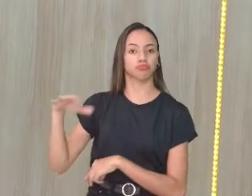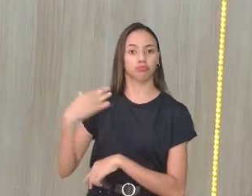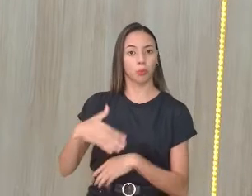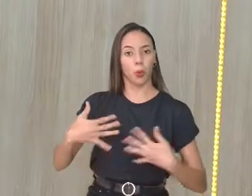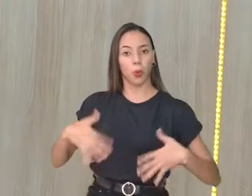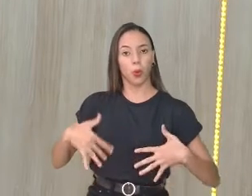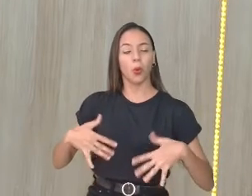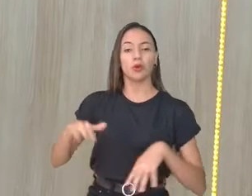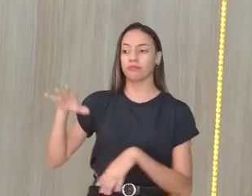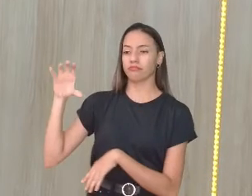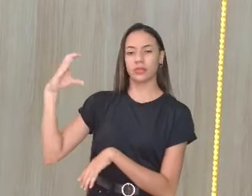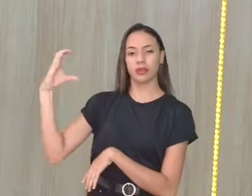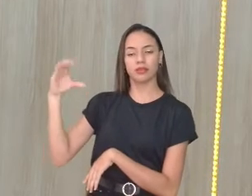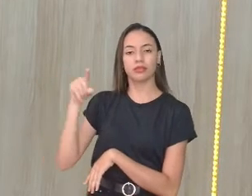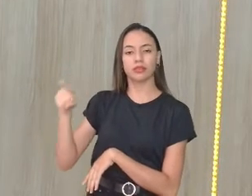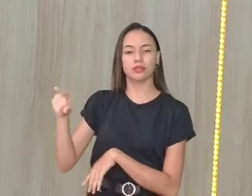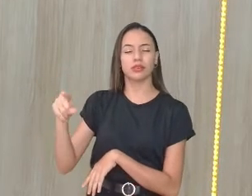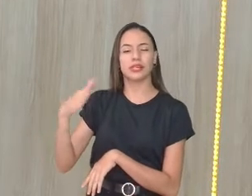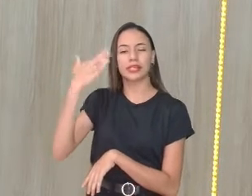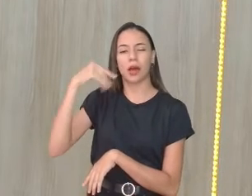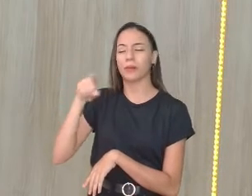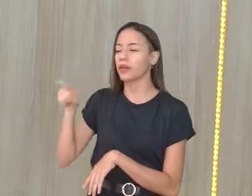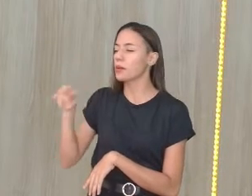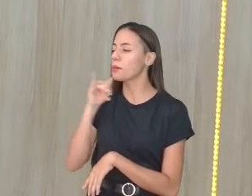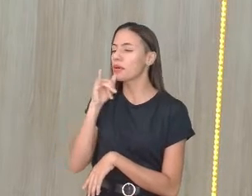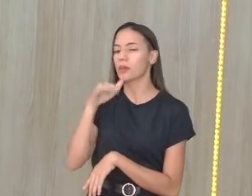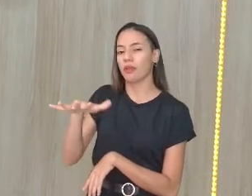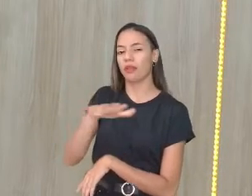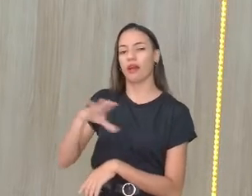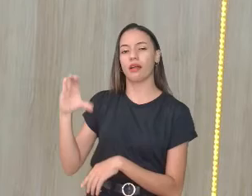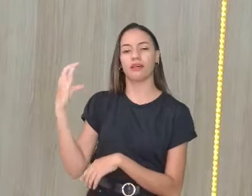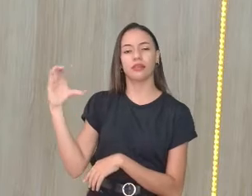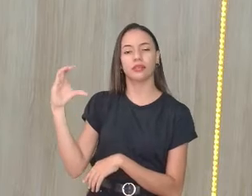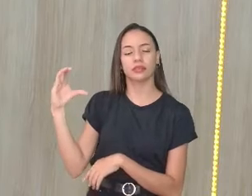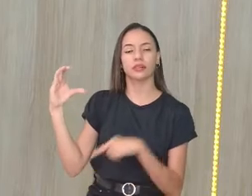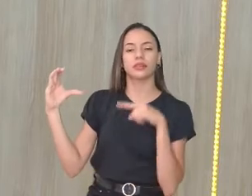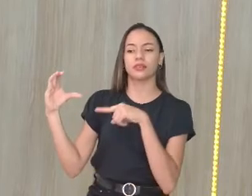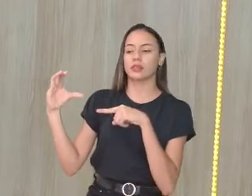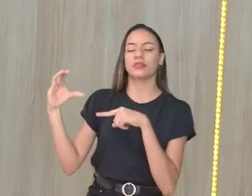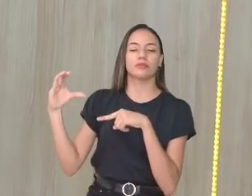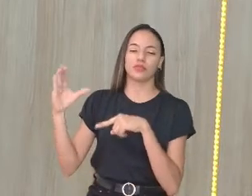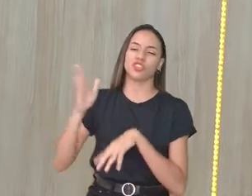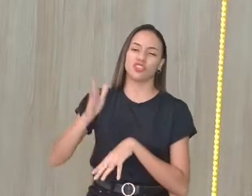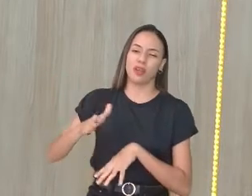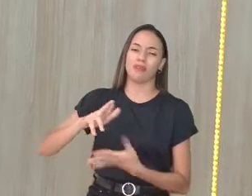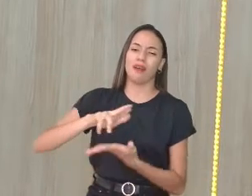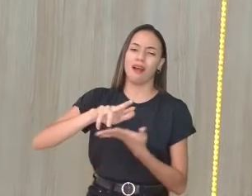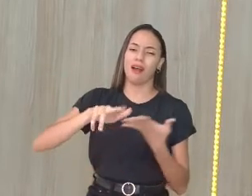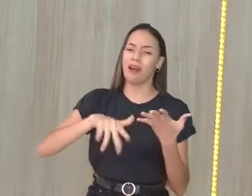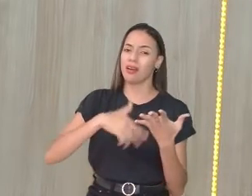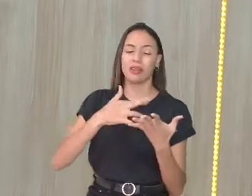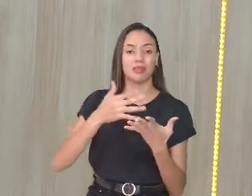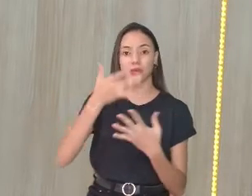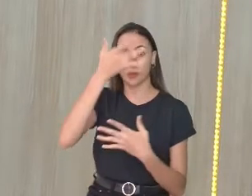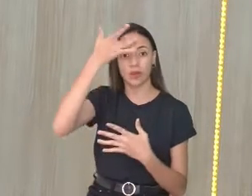teve sabe aquelas visões, professora? Na ciência, a gente sabe que existiram já vários,